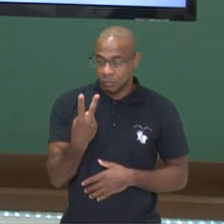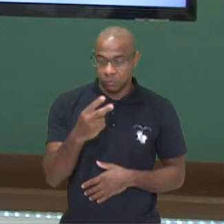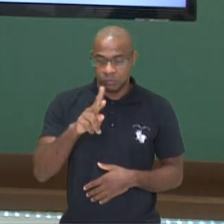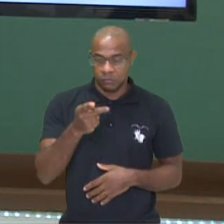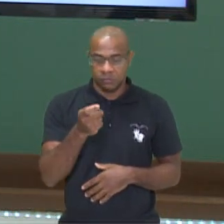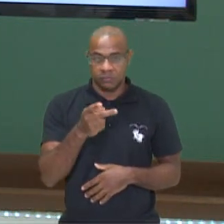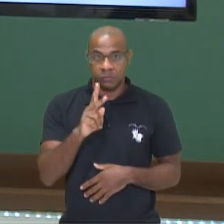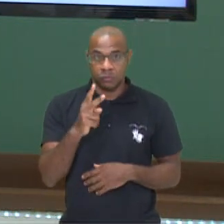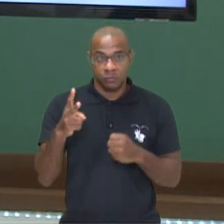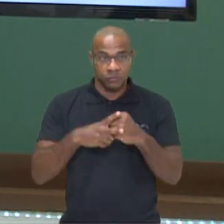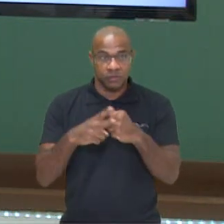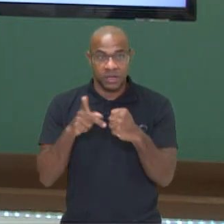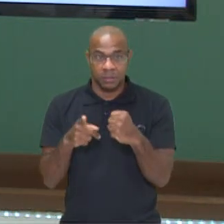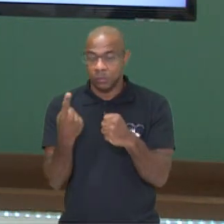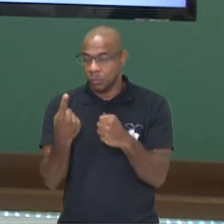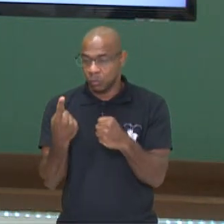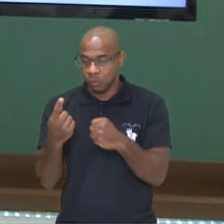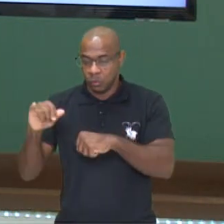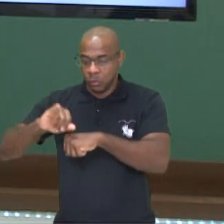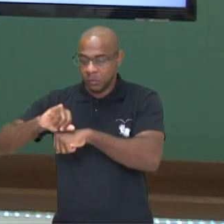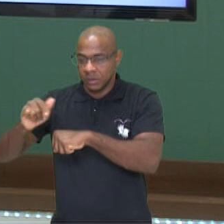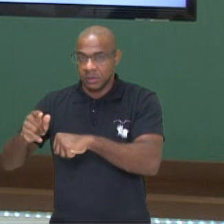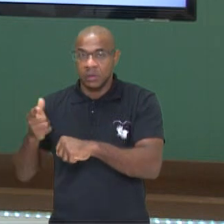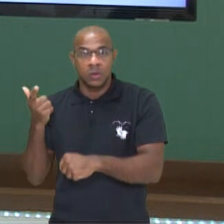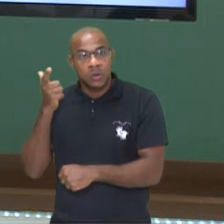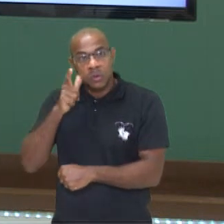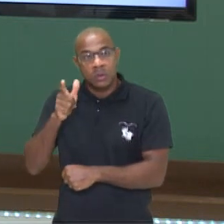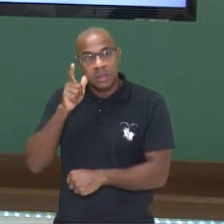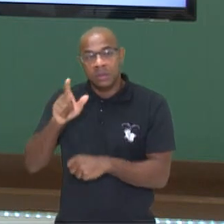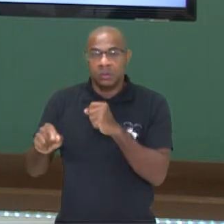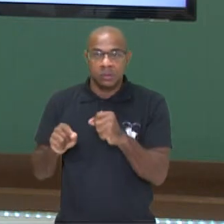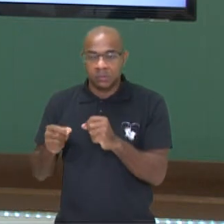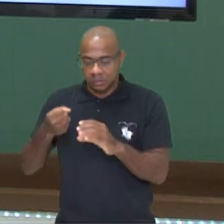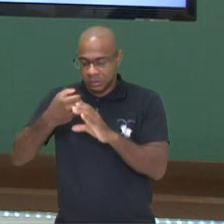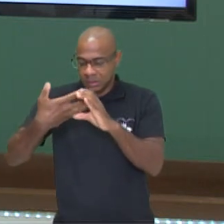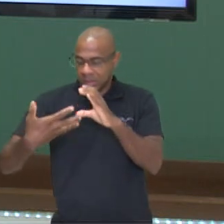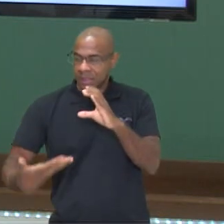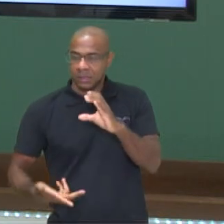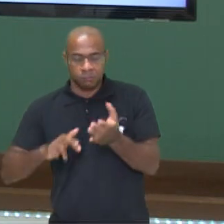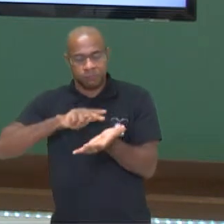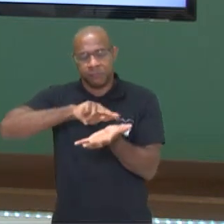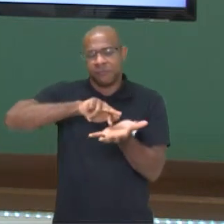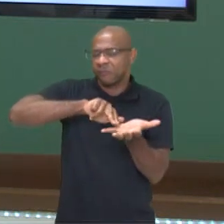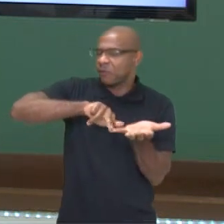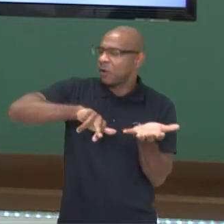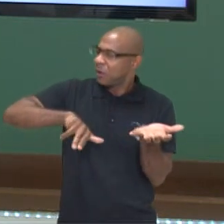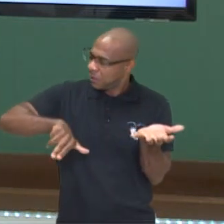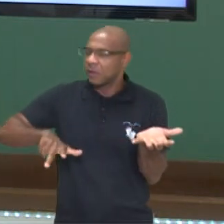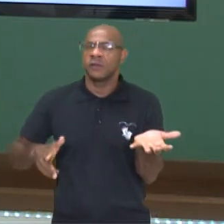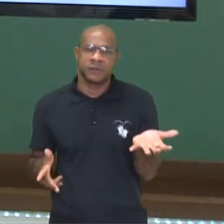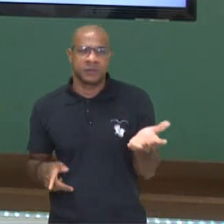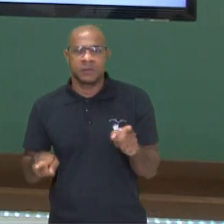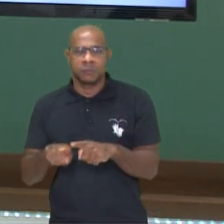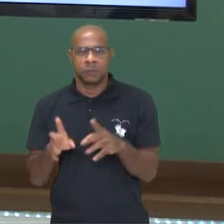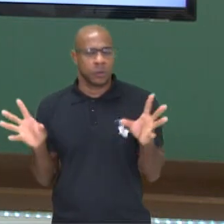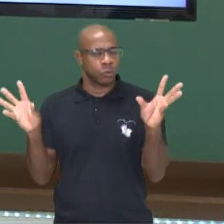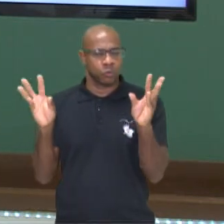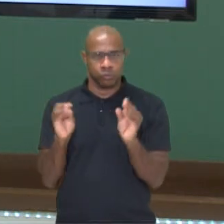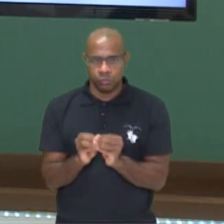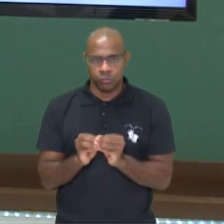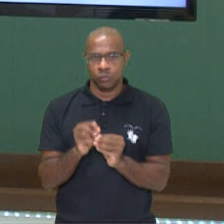de um objeto, nós conseguimos verificar o eu lírico caracterizando de diversas formas, até resumir